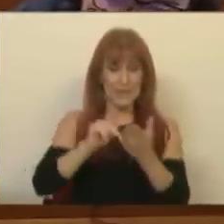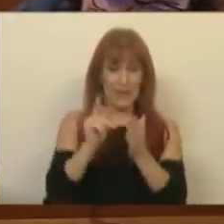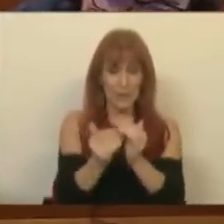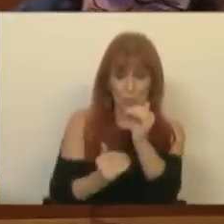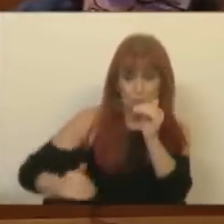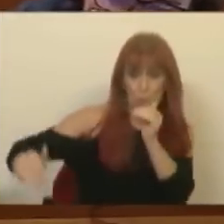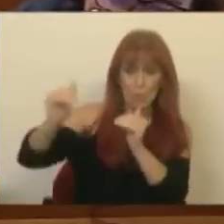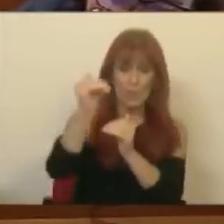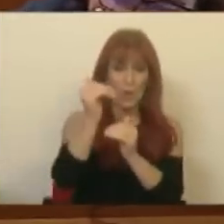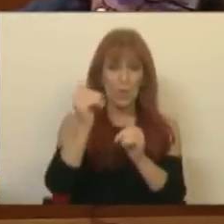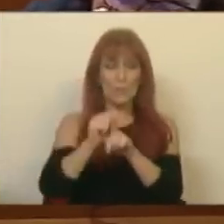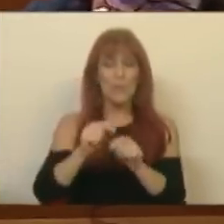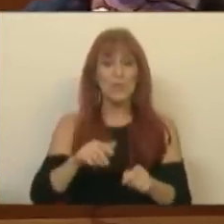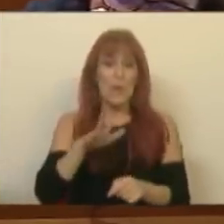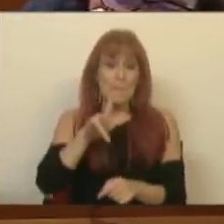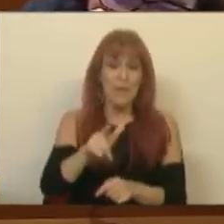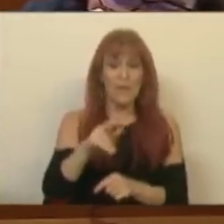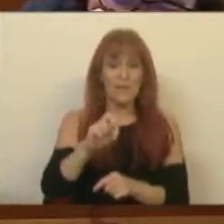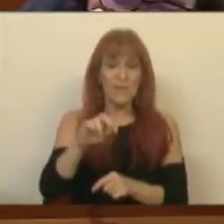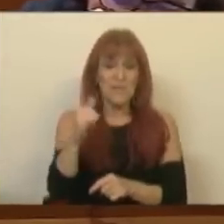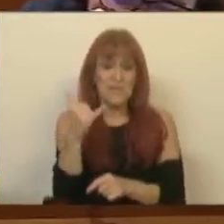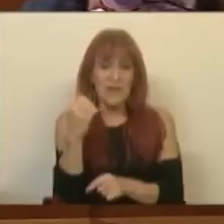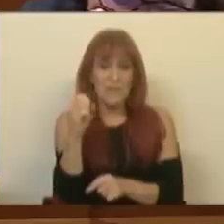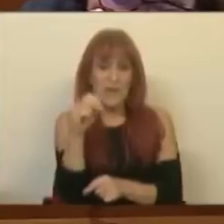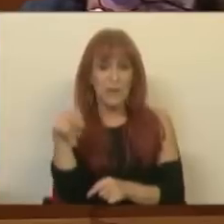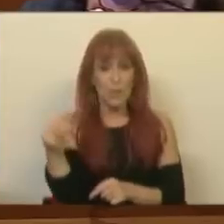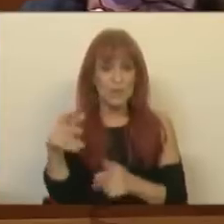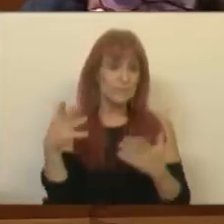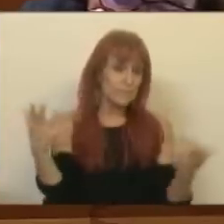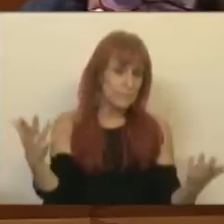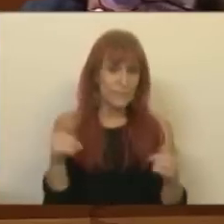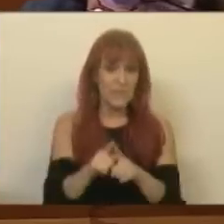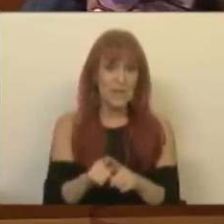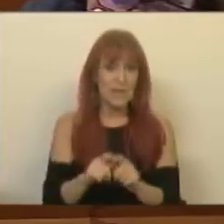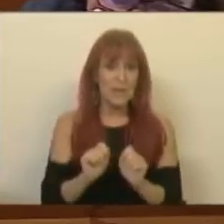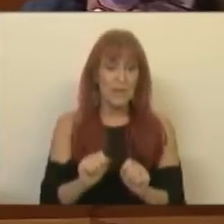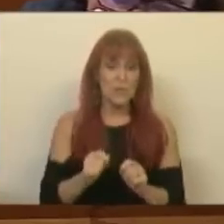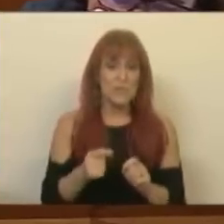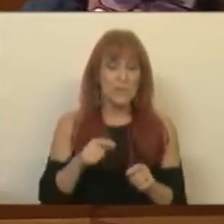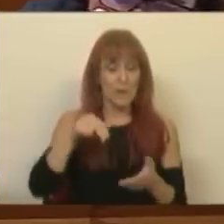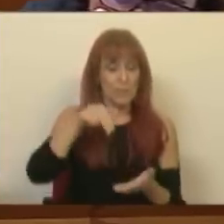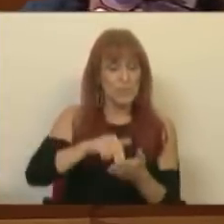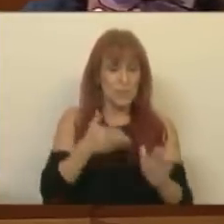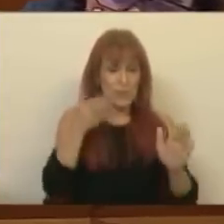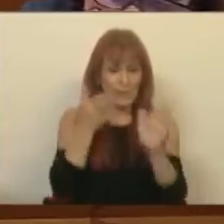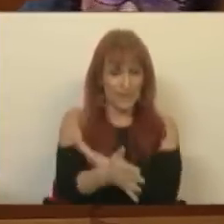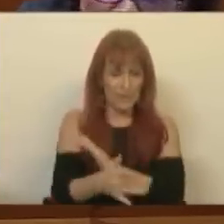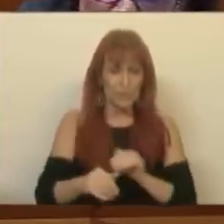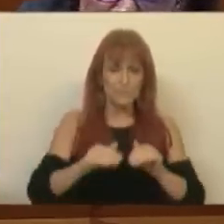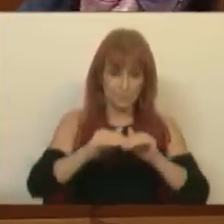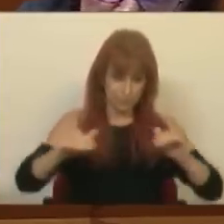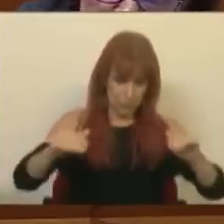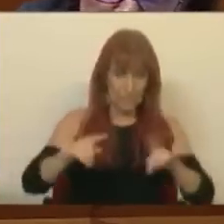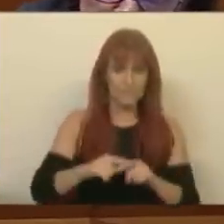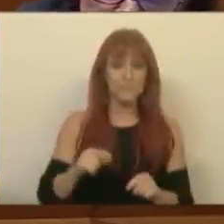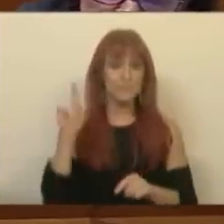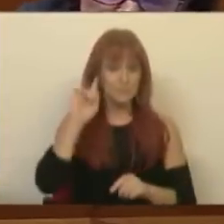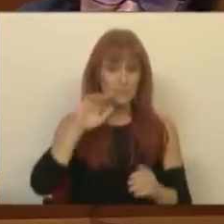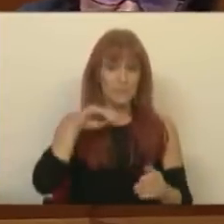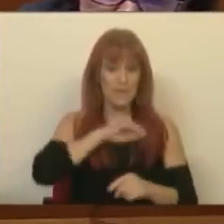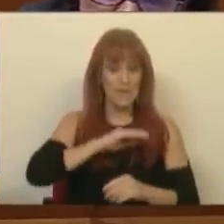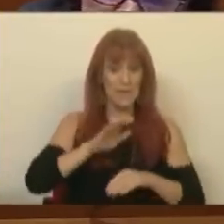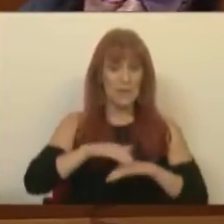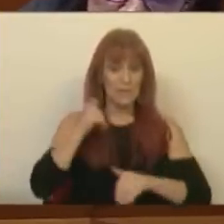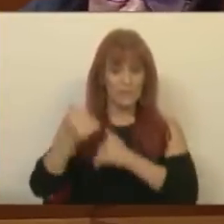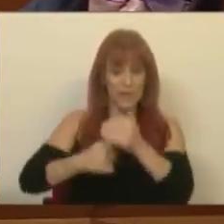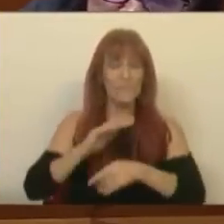superior precisamente nos 1320 euros de posição de entrada e portanto é essa valorização salarial que temos